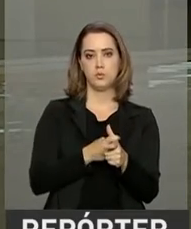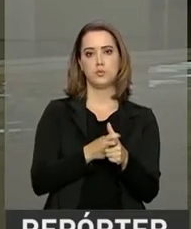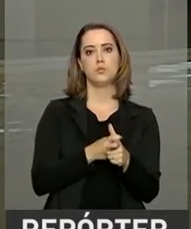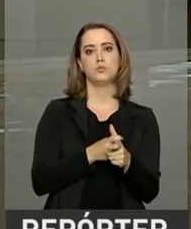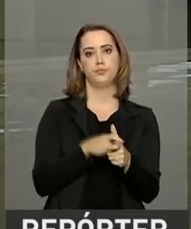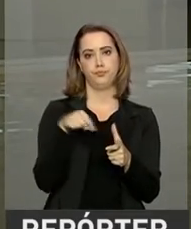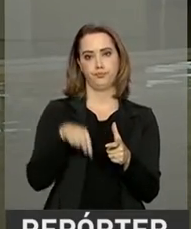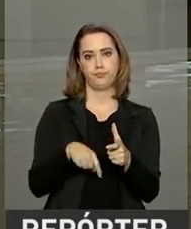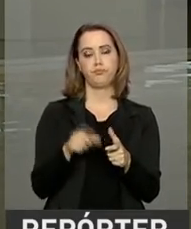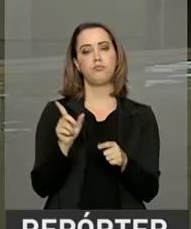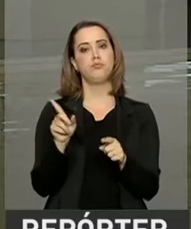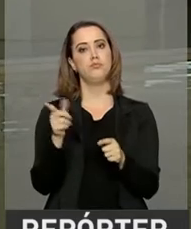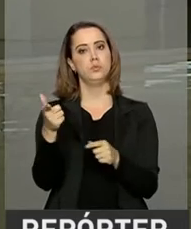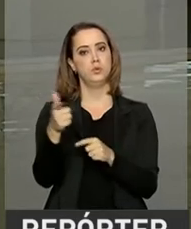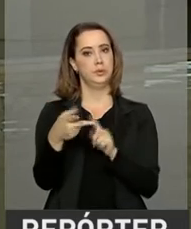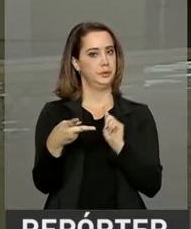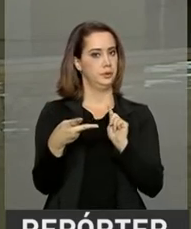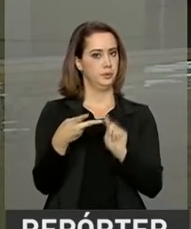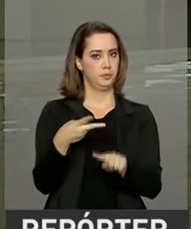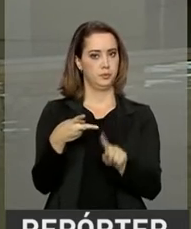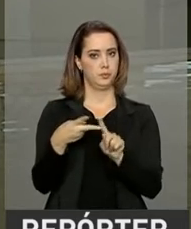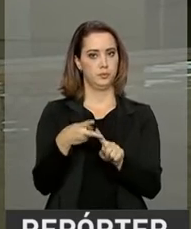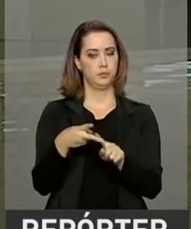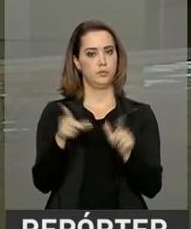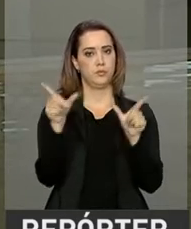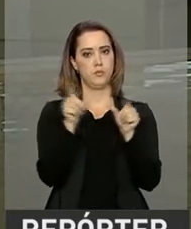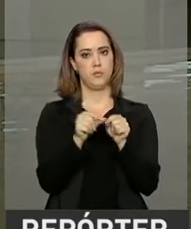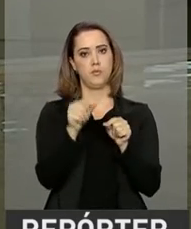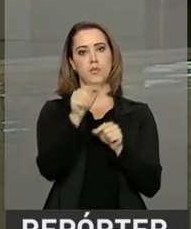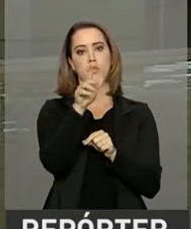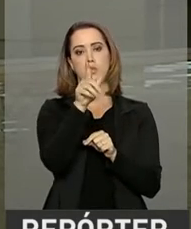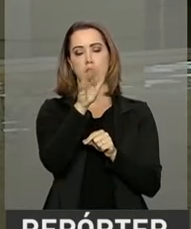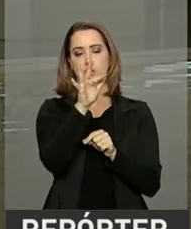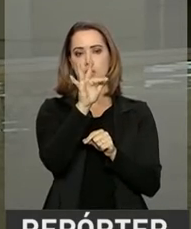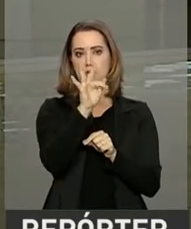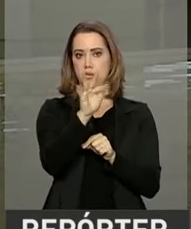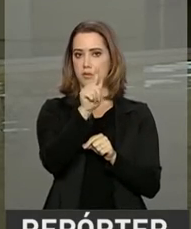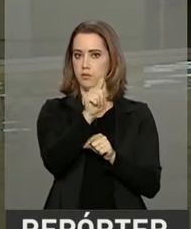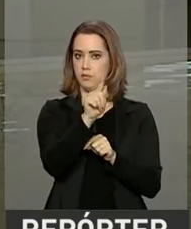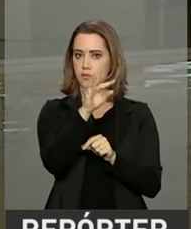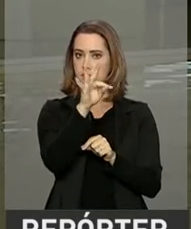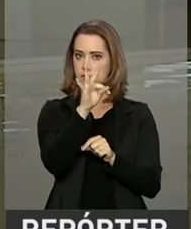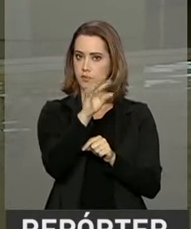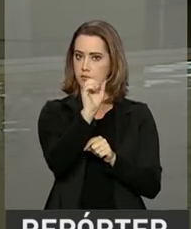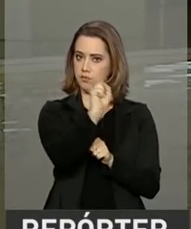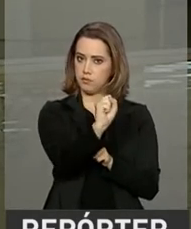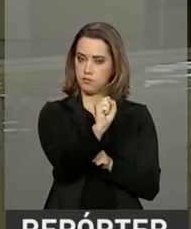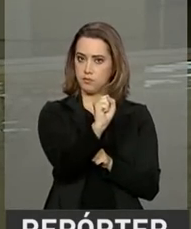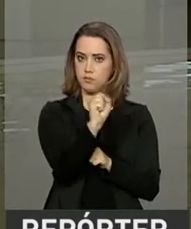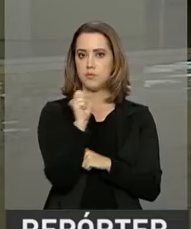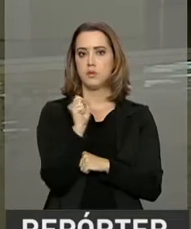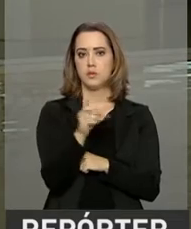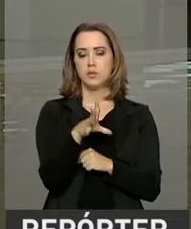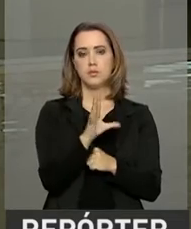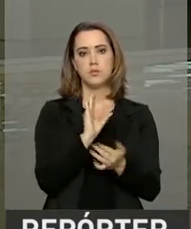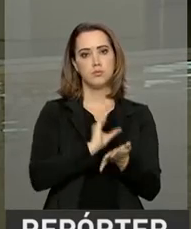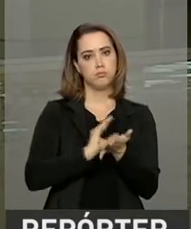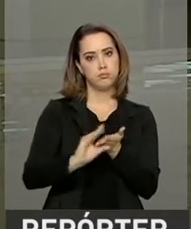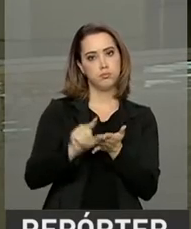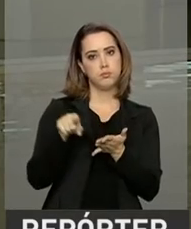mercado a outra possibilidade do fundo de investimento ligado ao fgts fundo de garantia do tempo de serviço